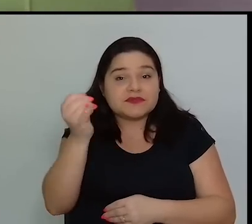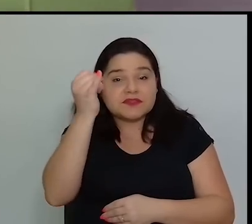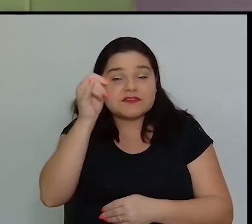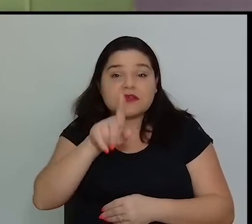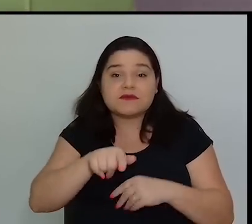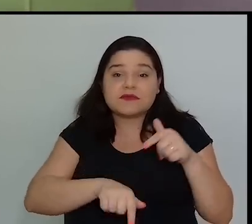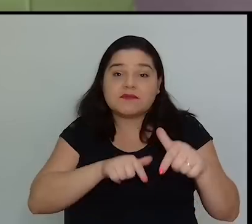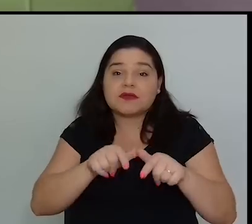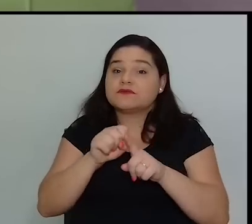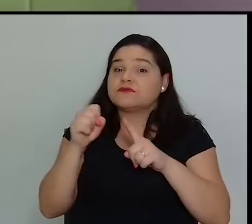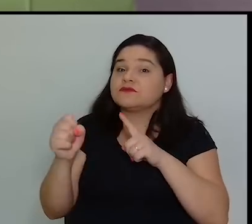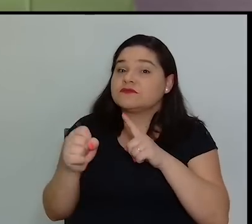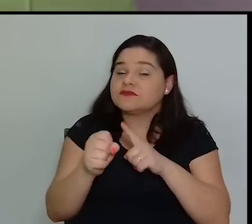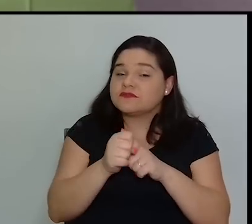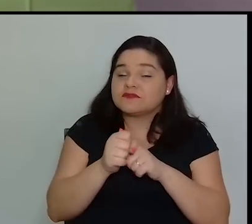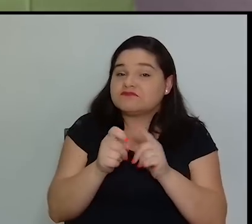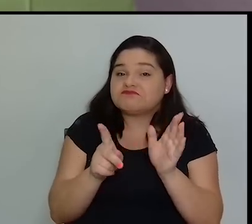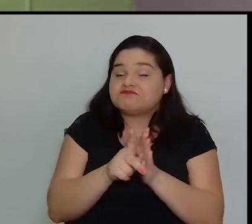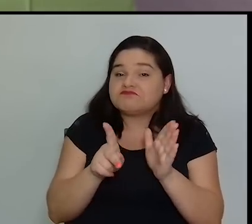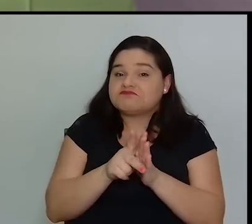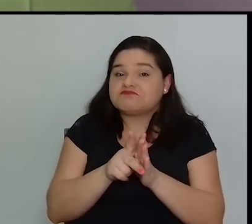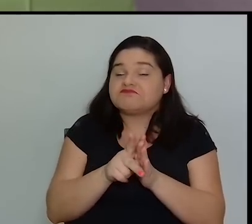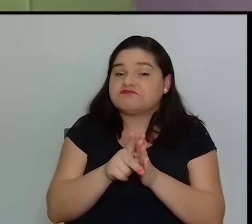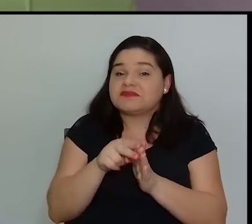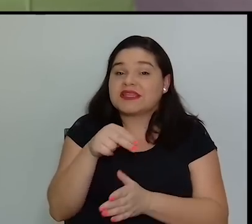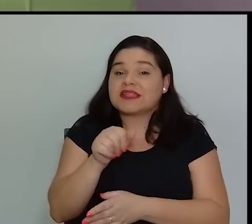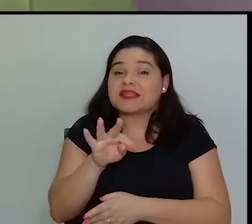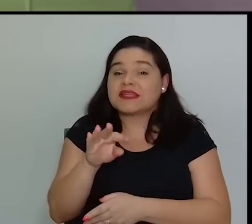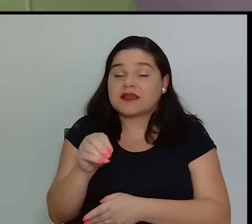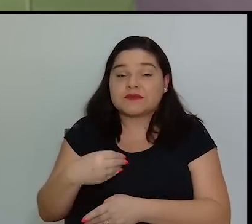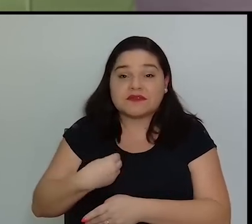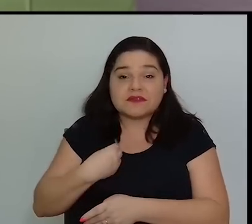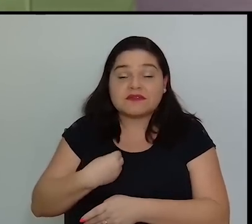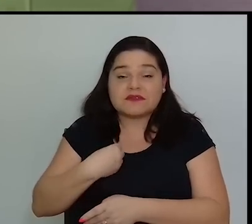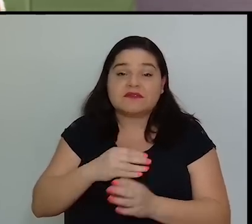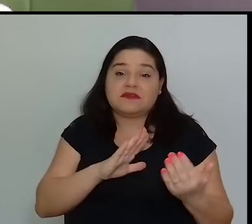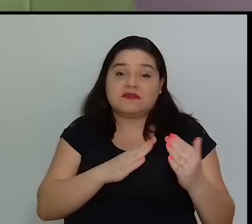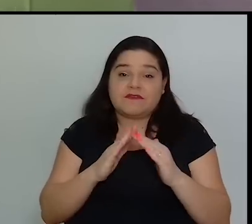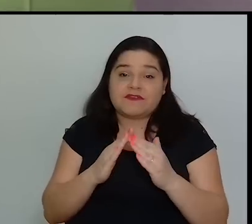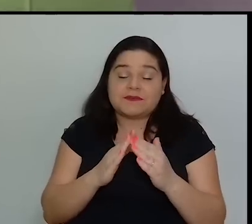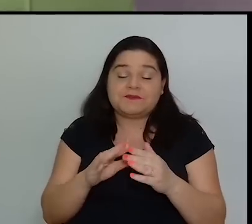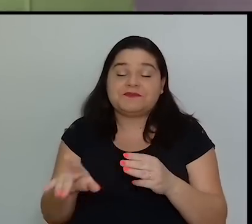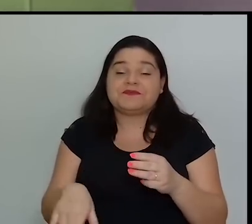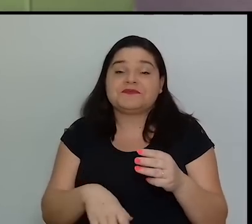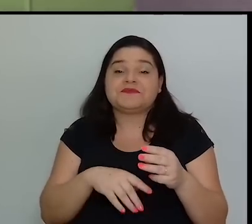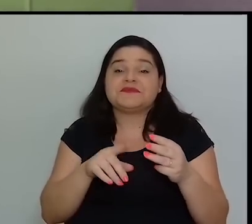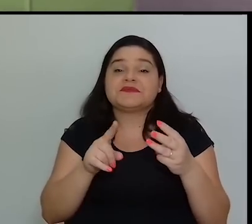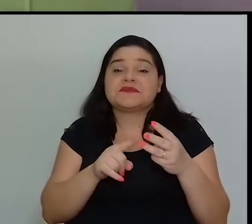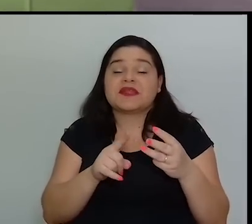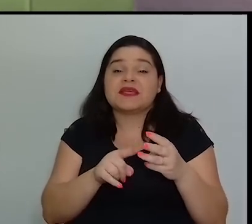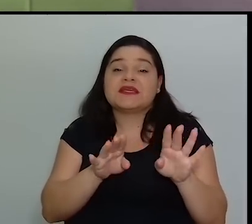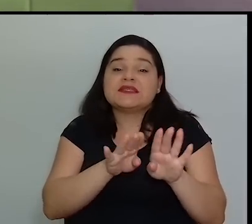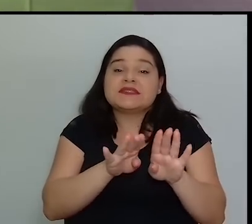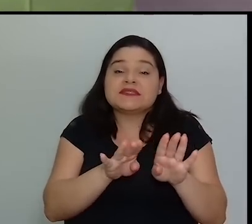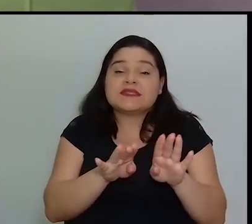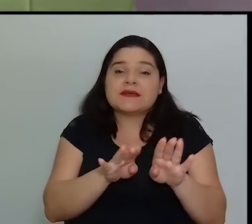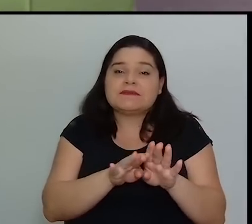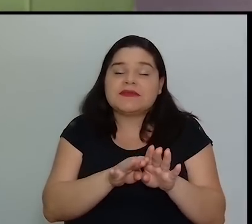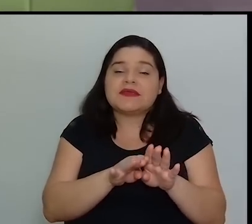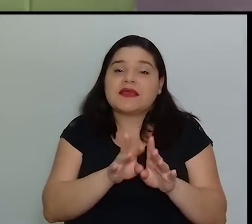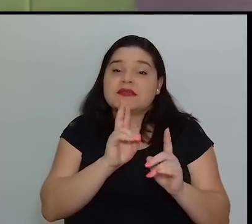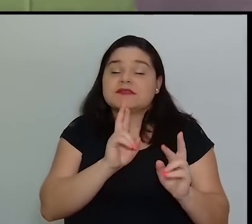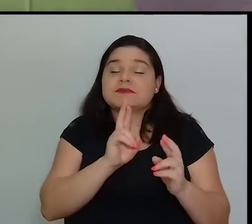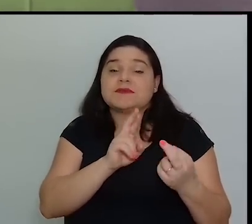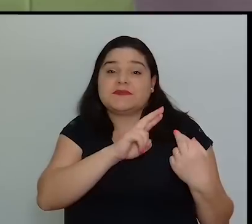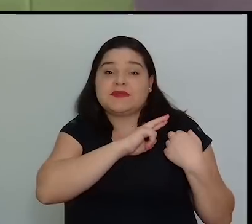é um trabalho social Nato que existe na favela e que o papel da